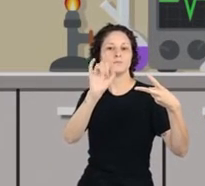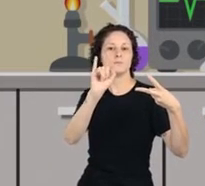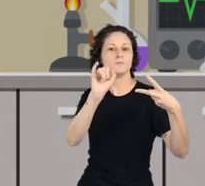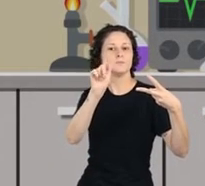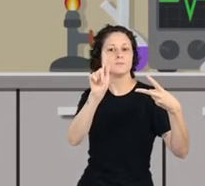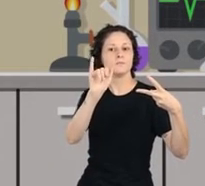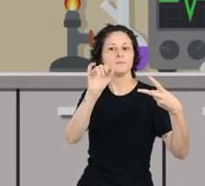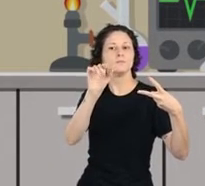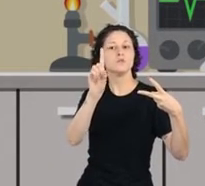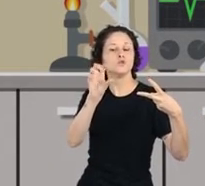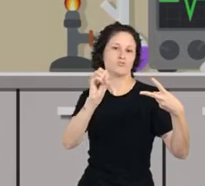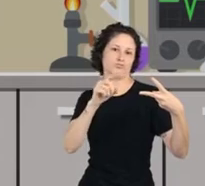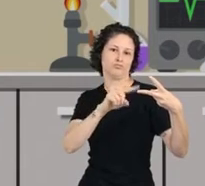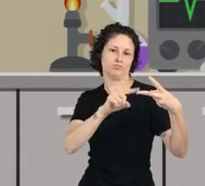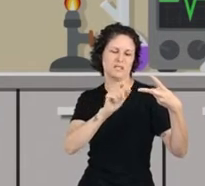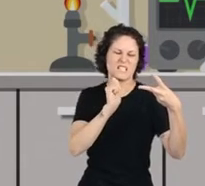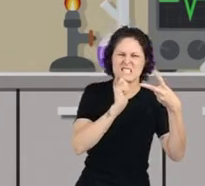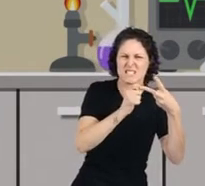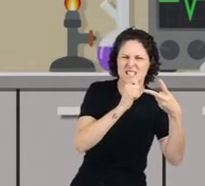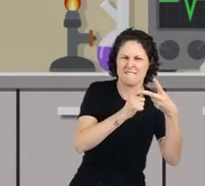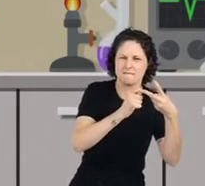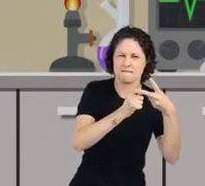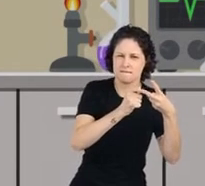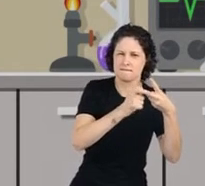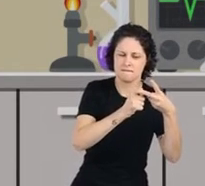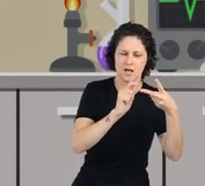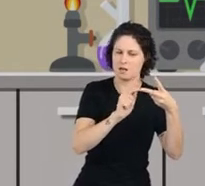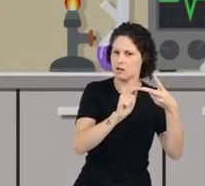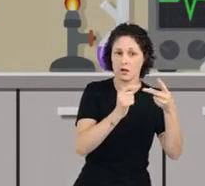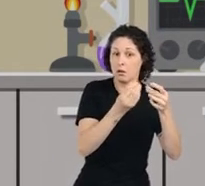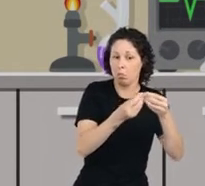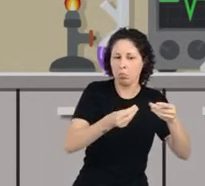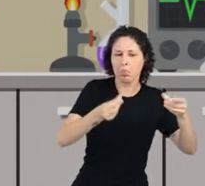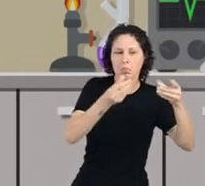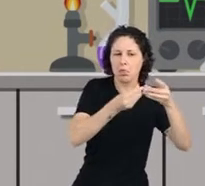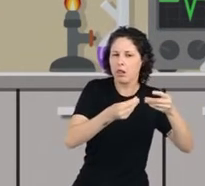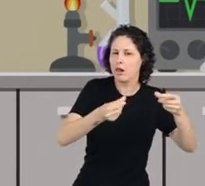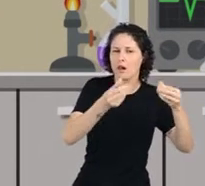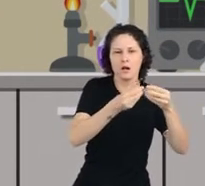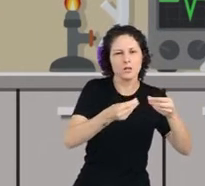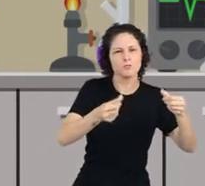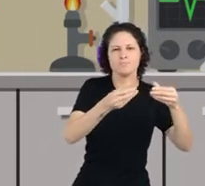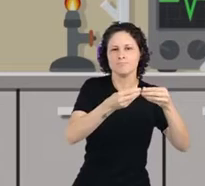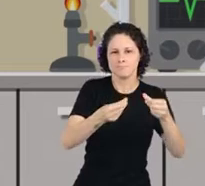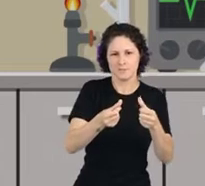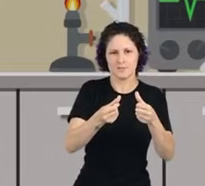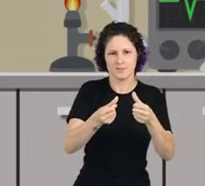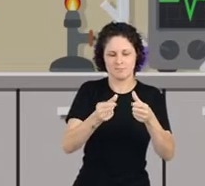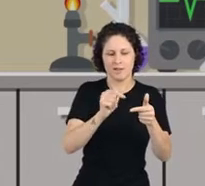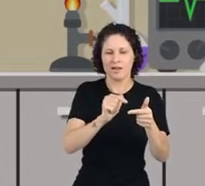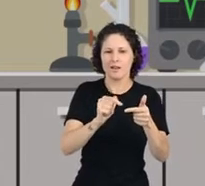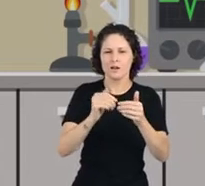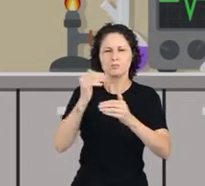quando são submetidos a altas temperaturas, eles não se fundem, ou seja, não derretem, eles se